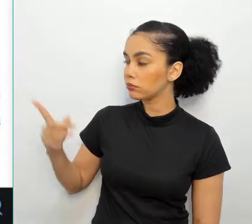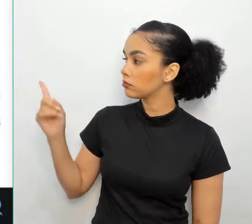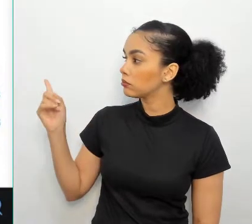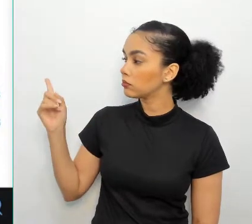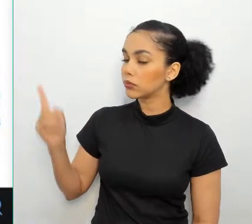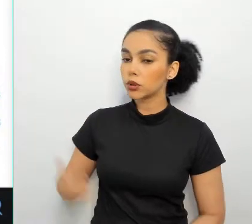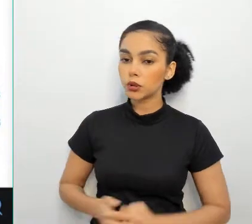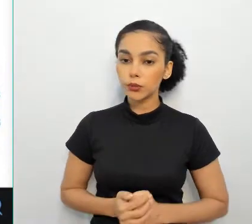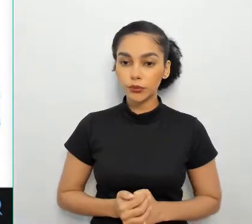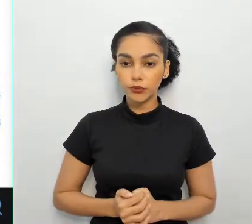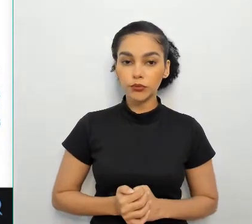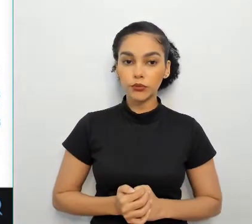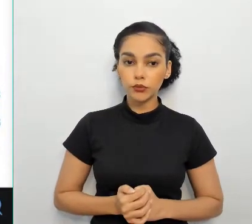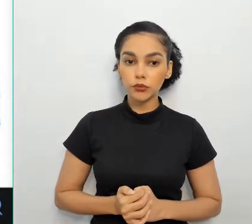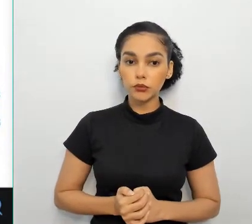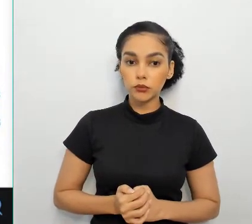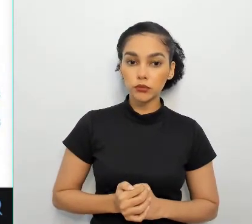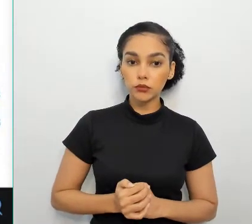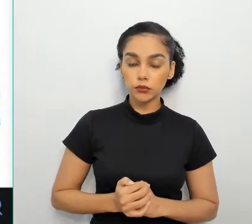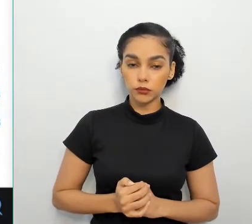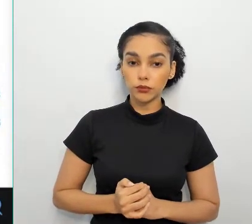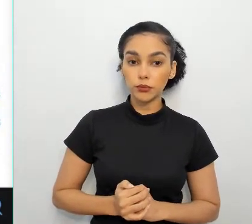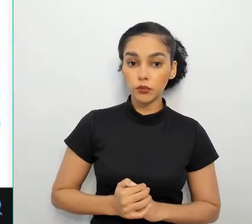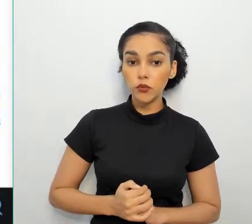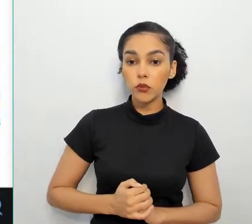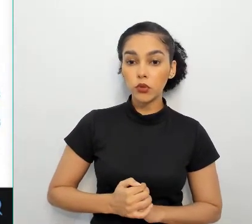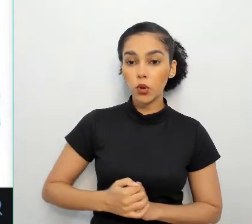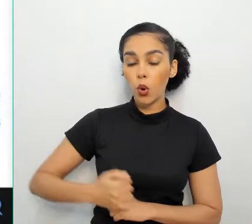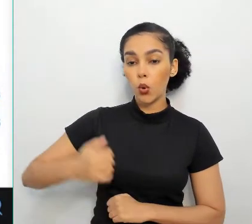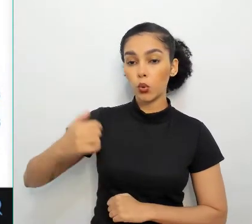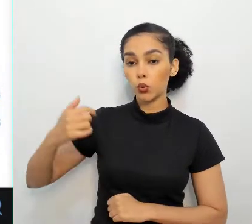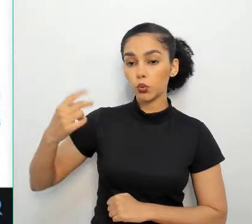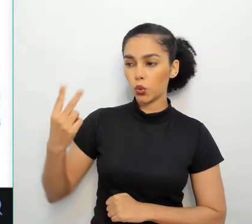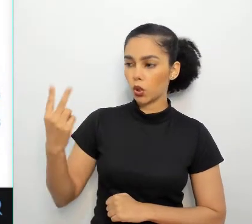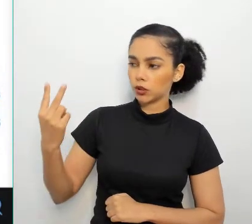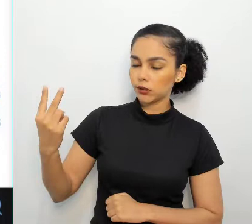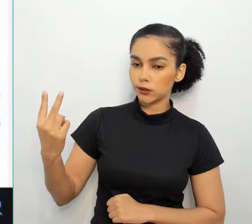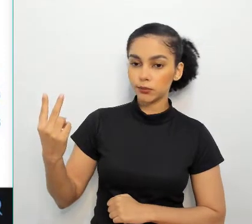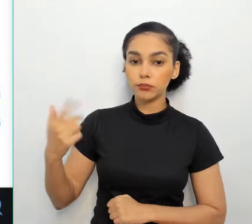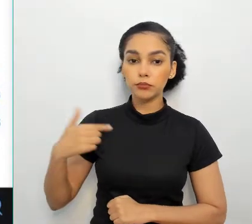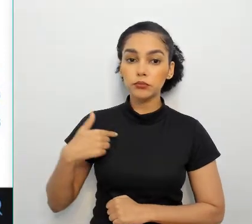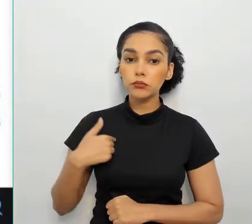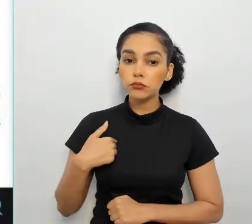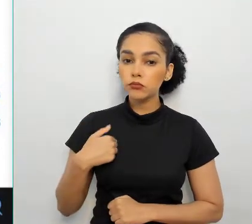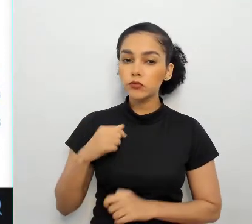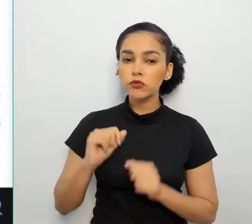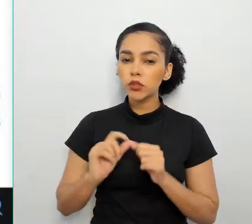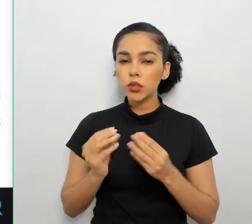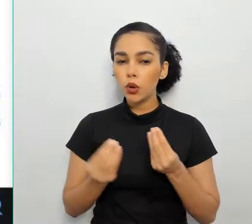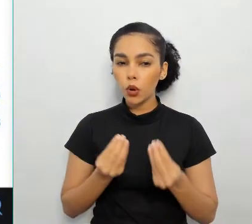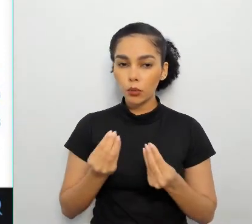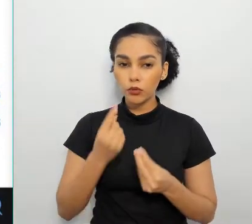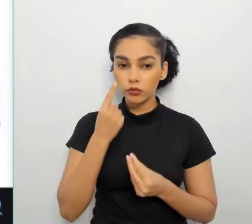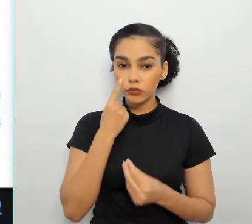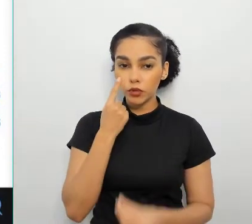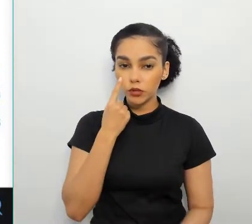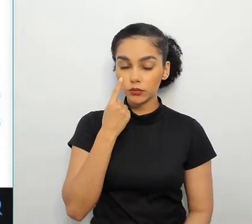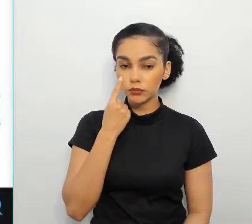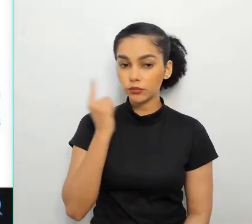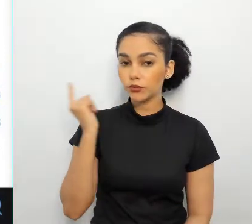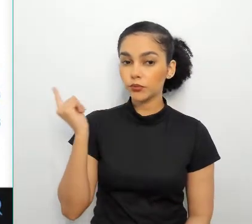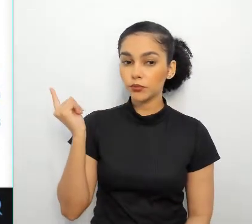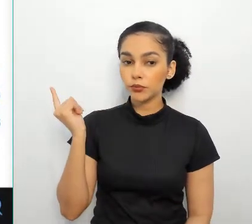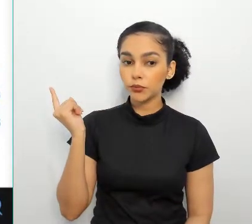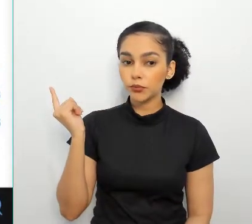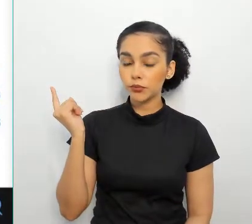fóssil. Nesse segundo fóssil, a gente vai dividir o Q de T pelo Q0. Deixa eu marcar no lugar certo. O Q de T